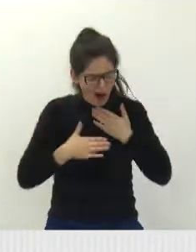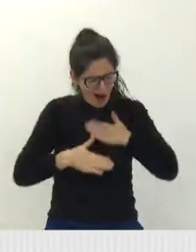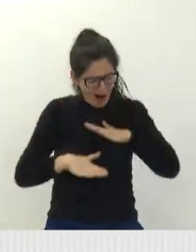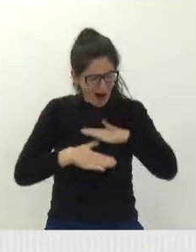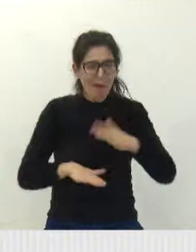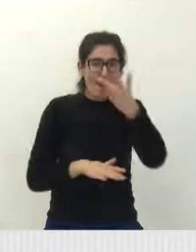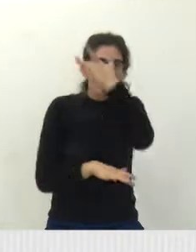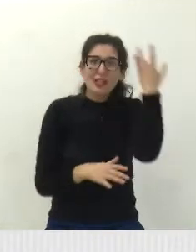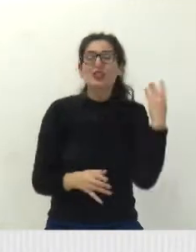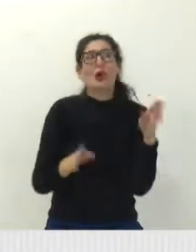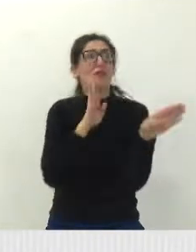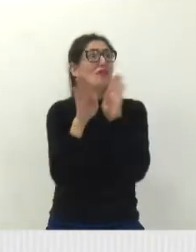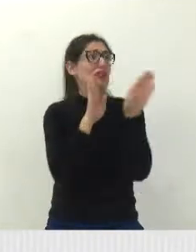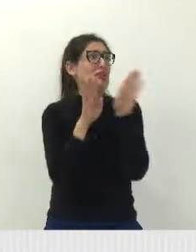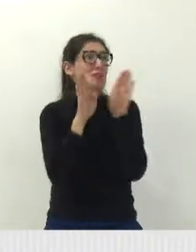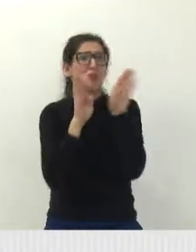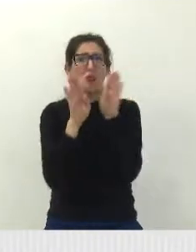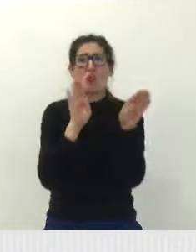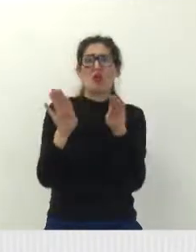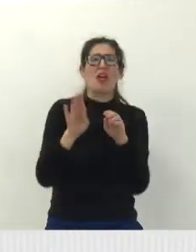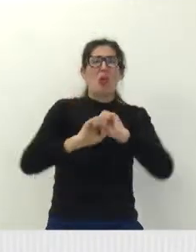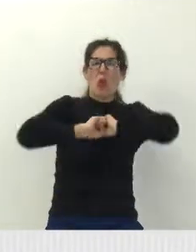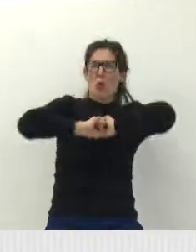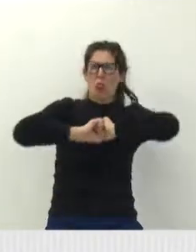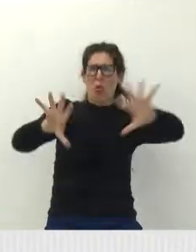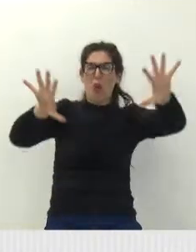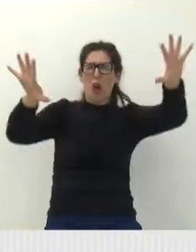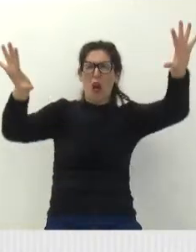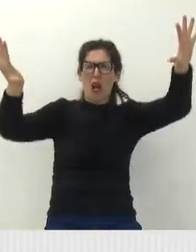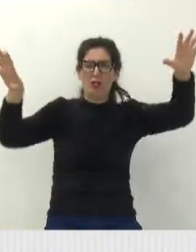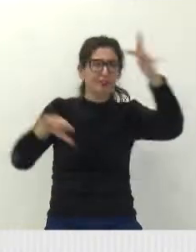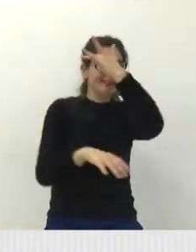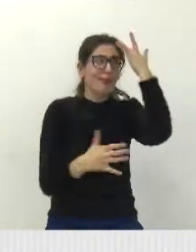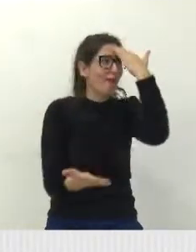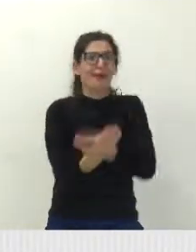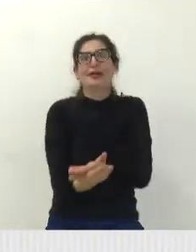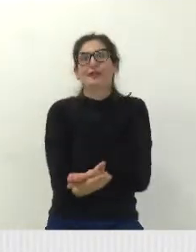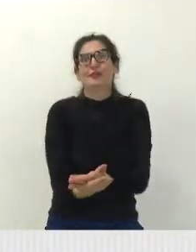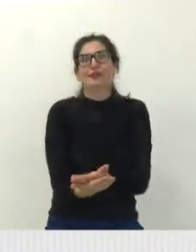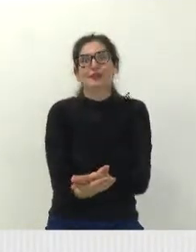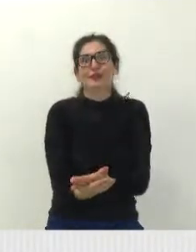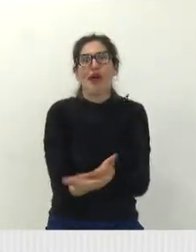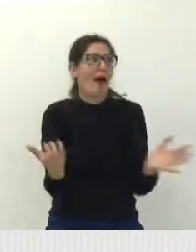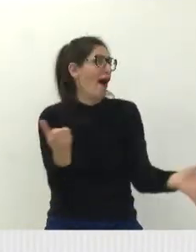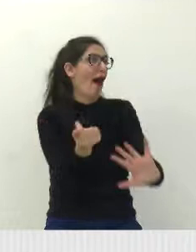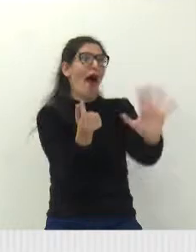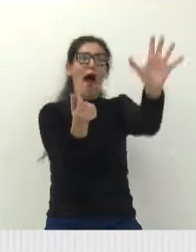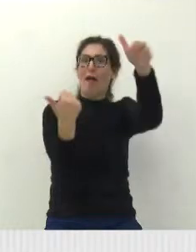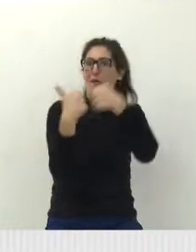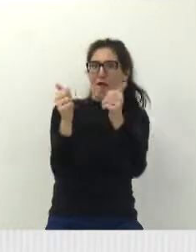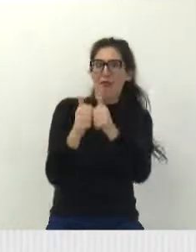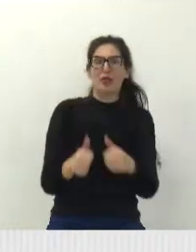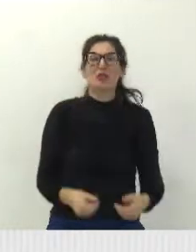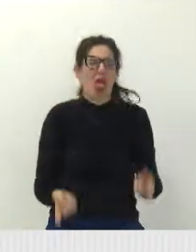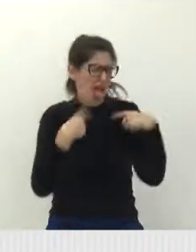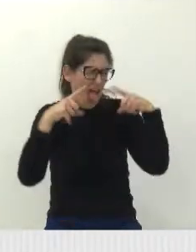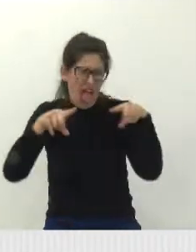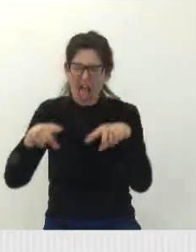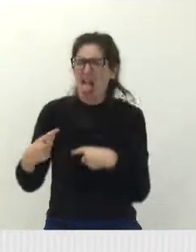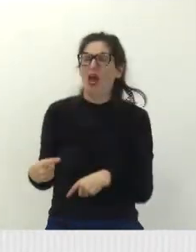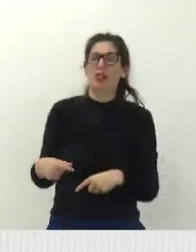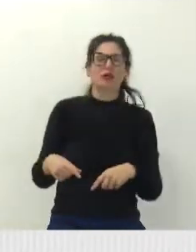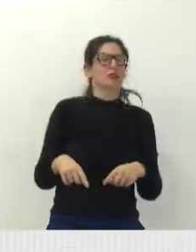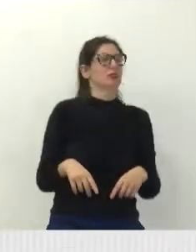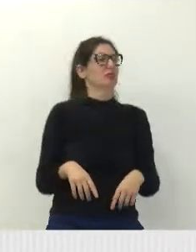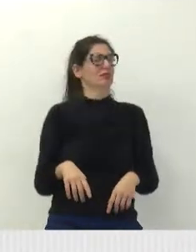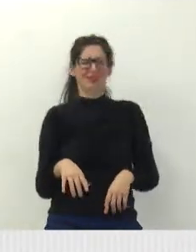Facebook. Quer dizer, leva essas informações, joga no Facebook, bomba, e as pessoas caem matando a pau em cima de quem? Dos vereadores. Nós não votamos nada ainda.